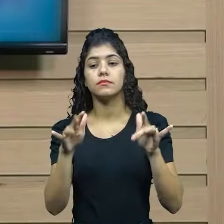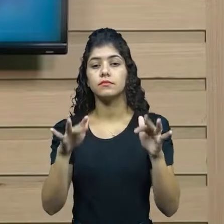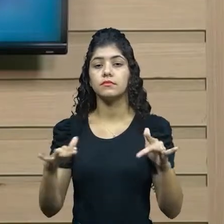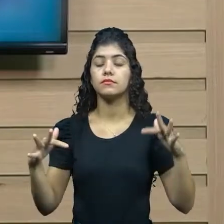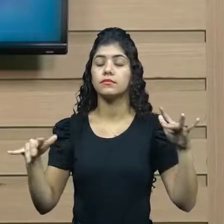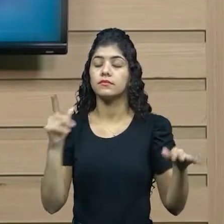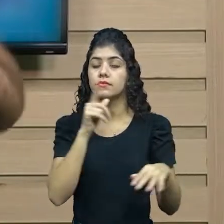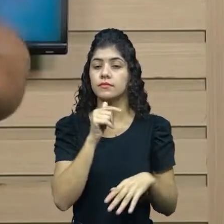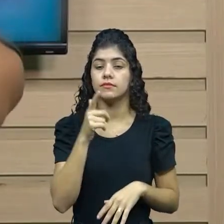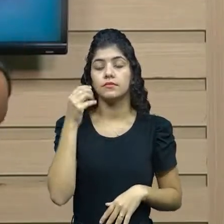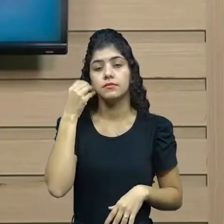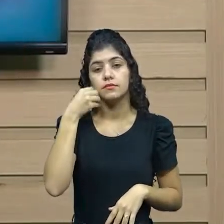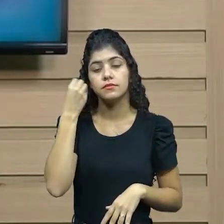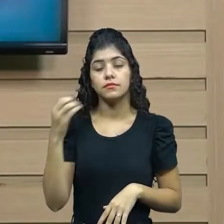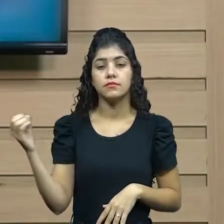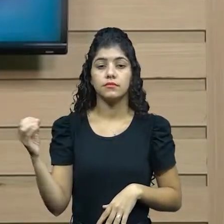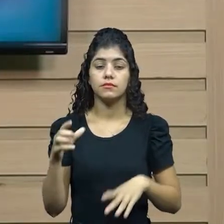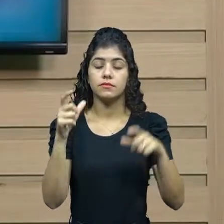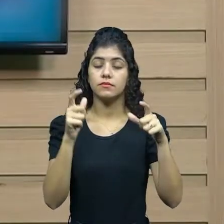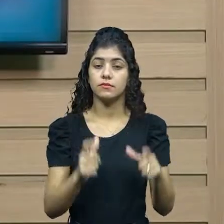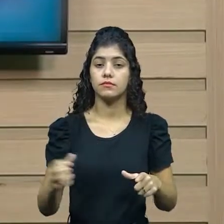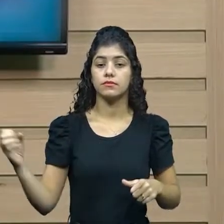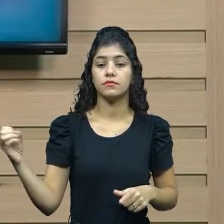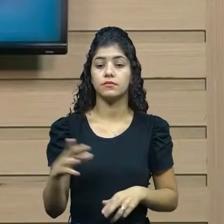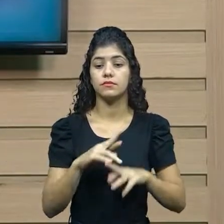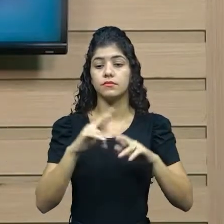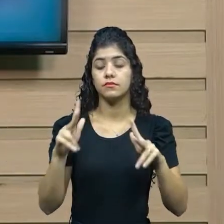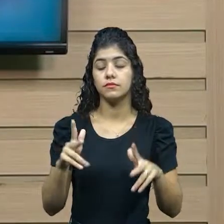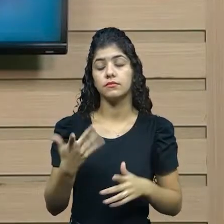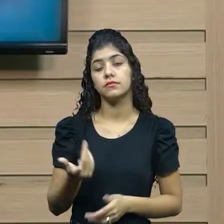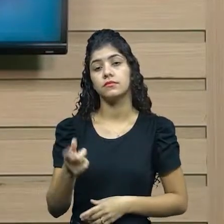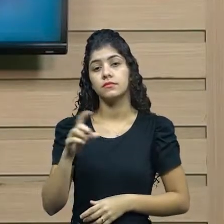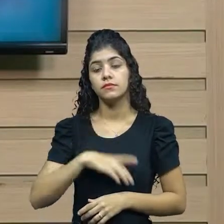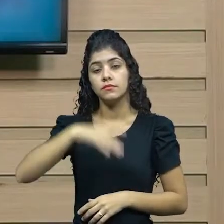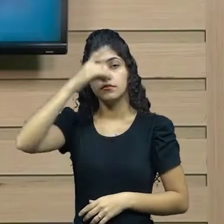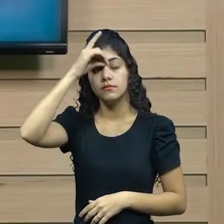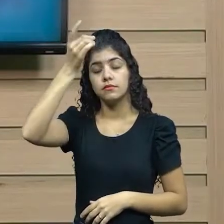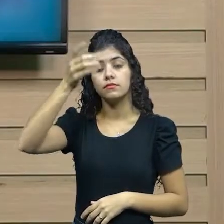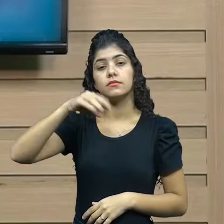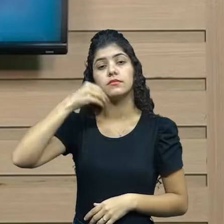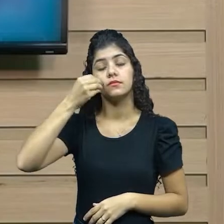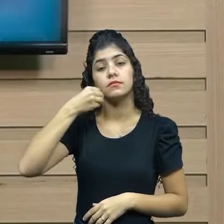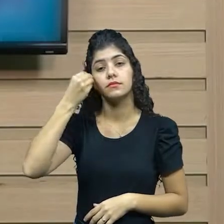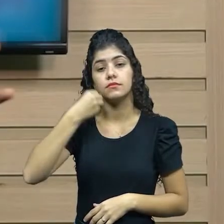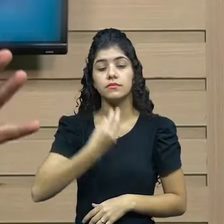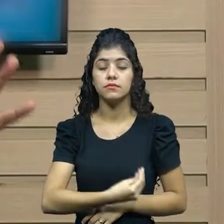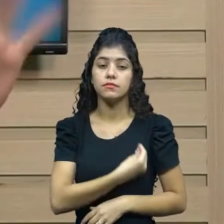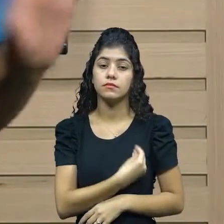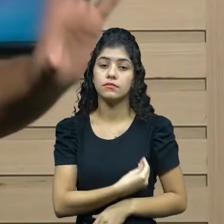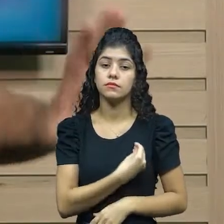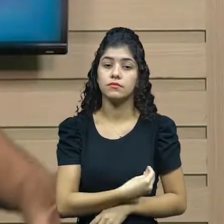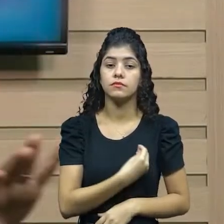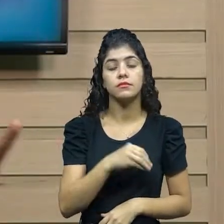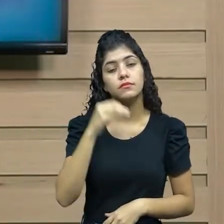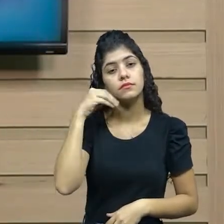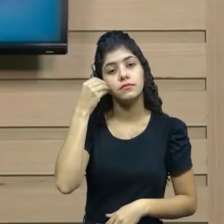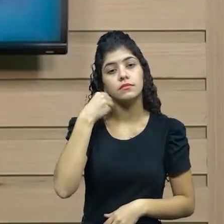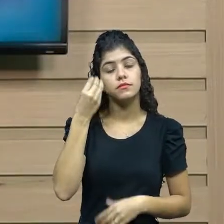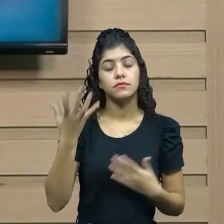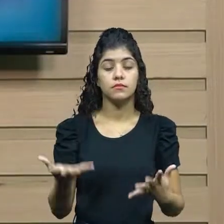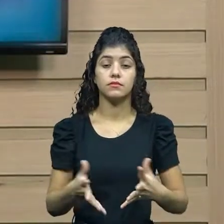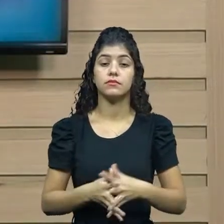experiência nova em um local, né? Então, a ideia de vivência nós chamamos de